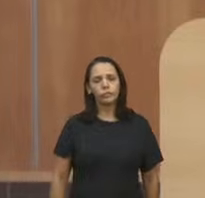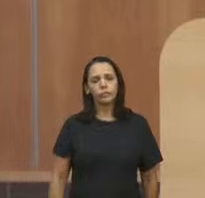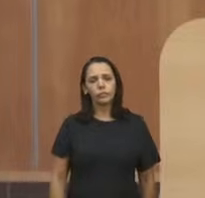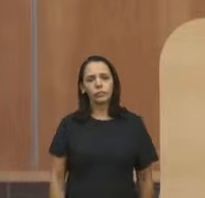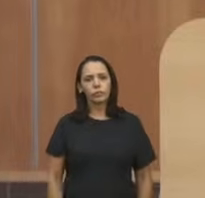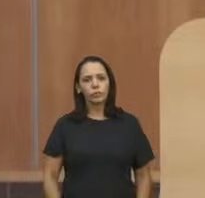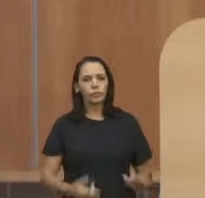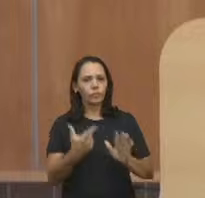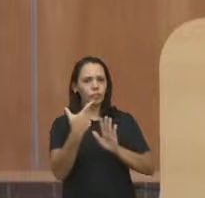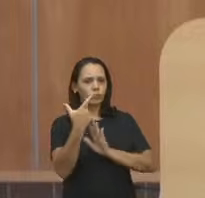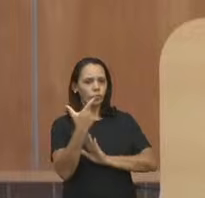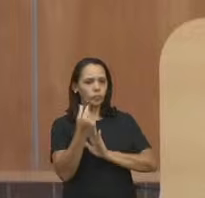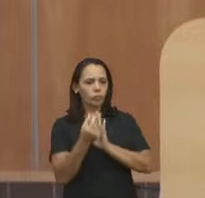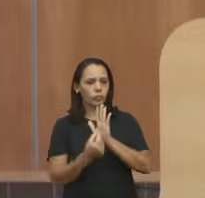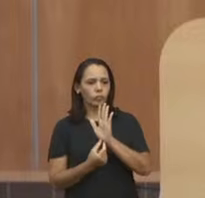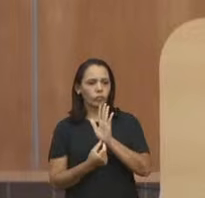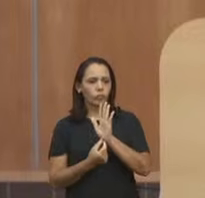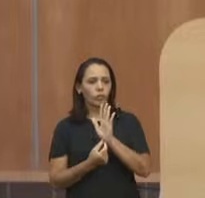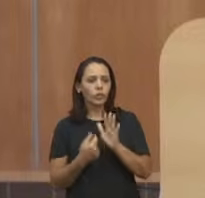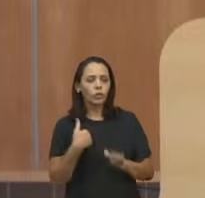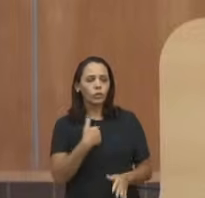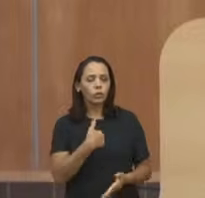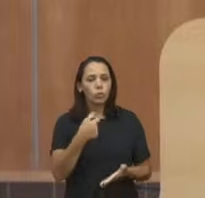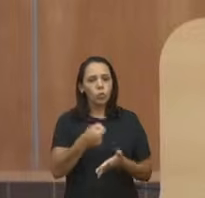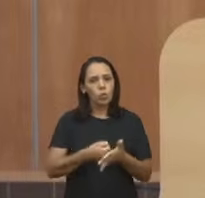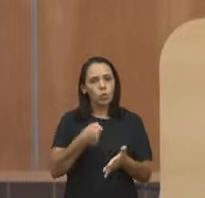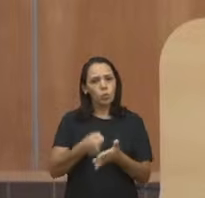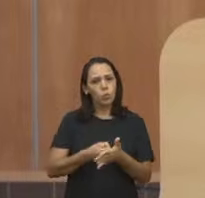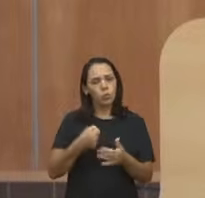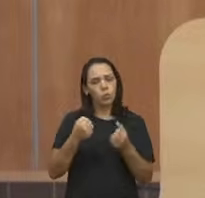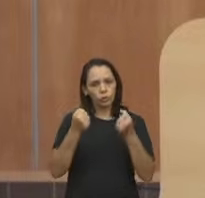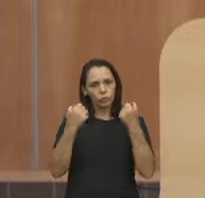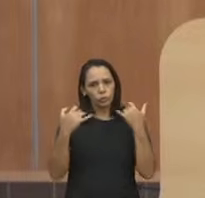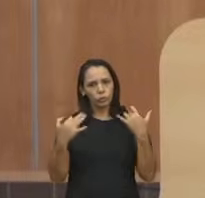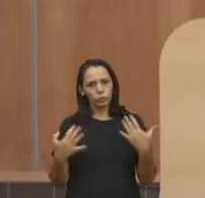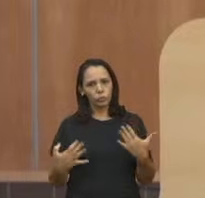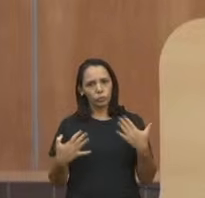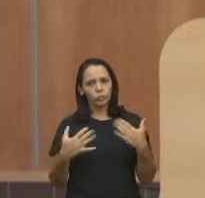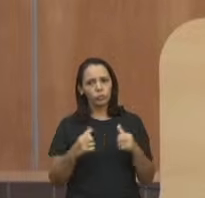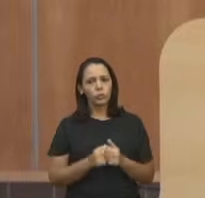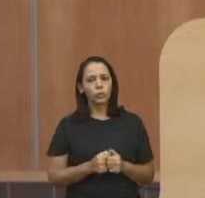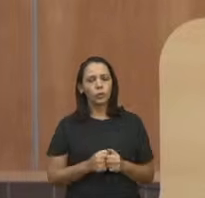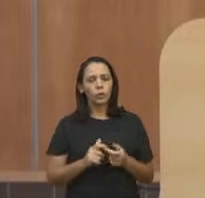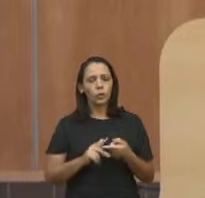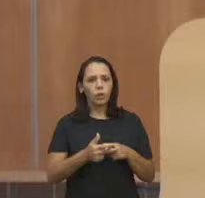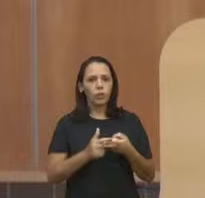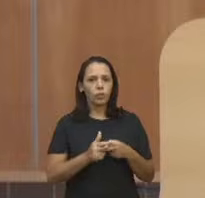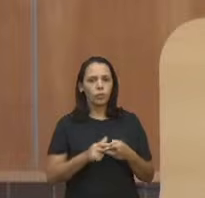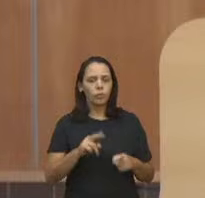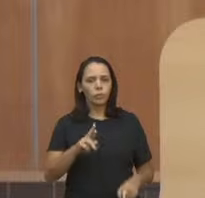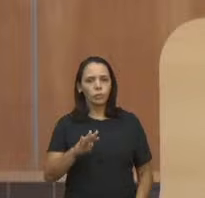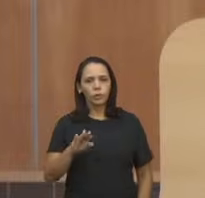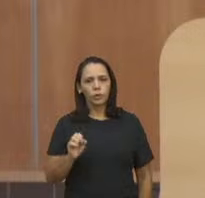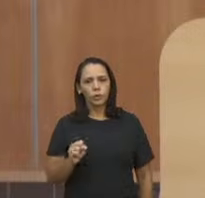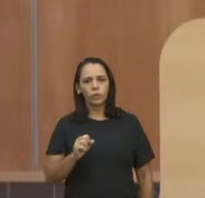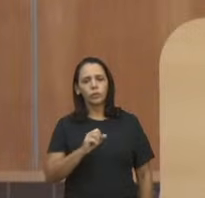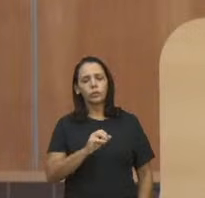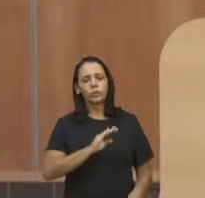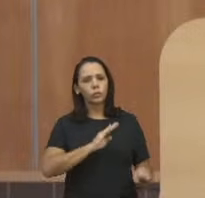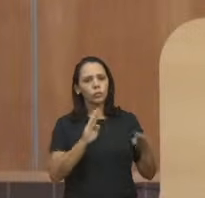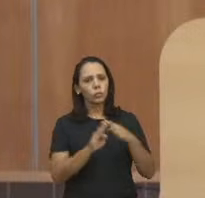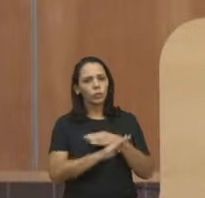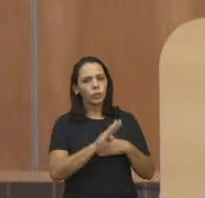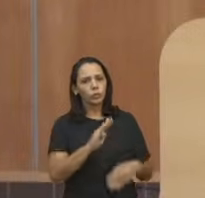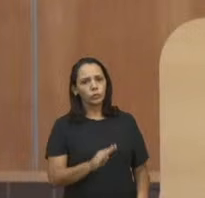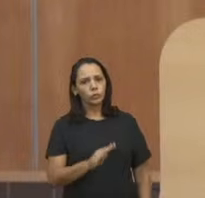ao orçamento, e aqui a gente cobrou aqui na audiência pública, da reforma do postinho do Parque Santo Antônio, que é importante,